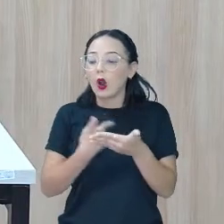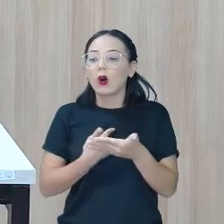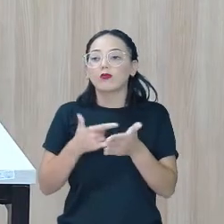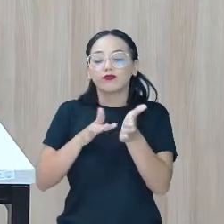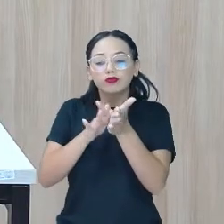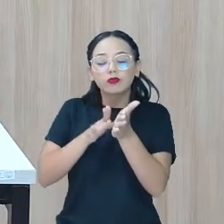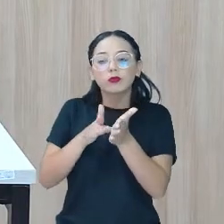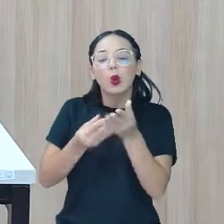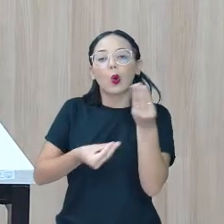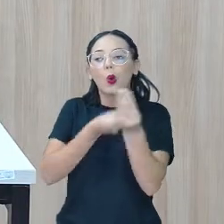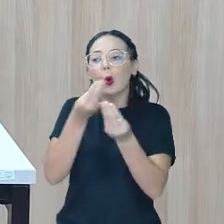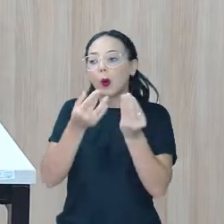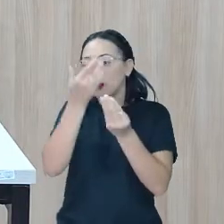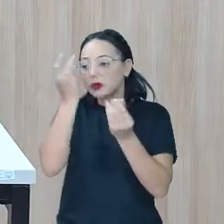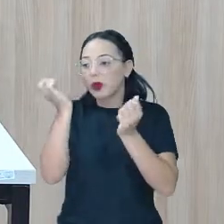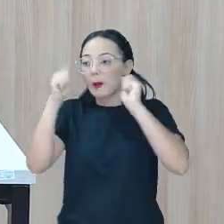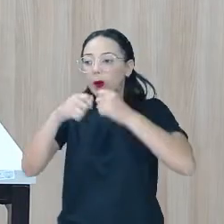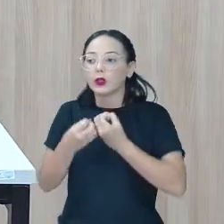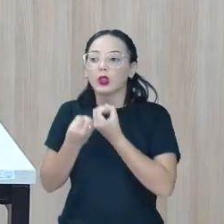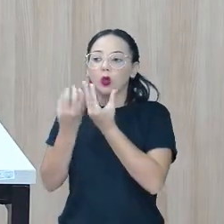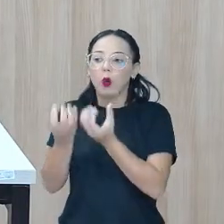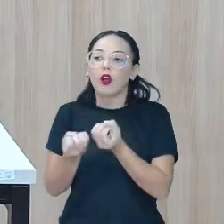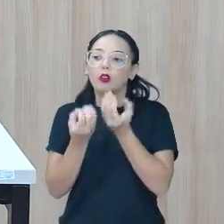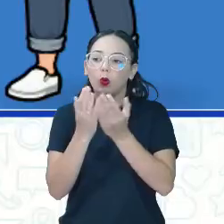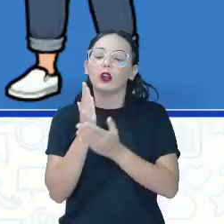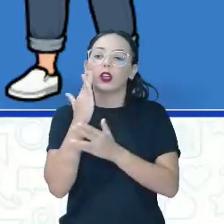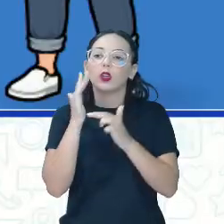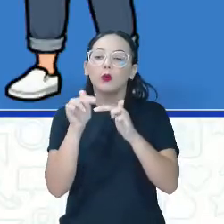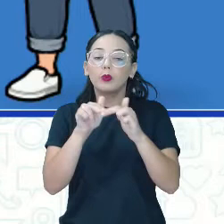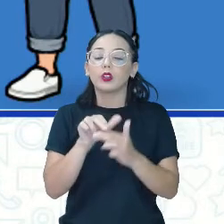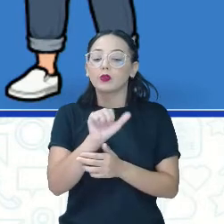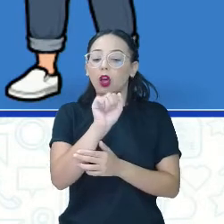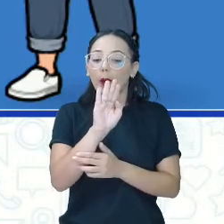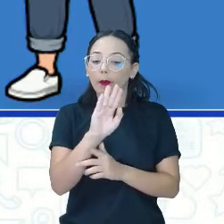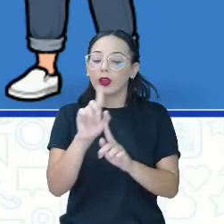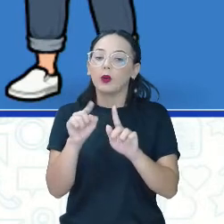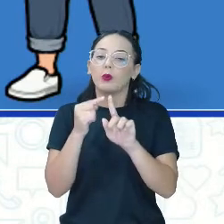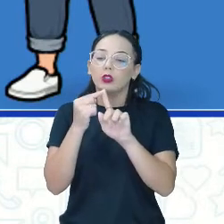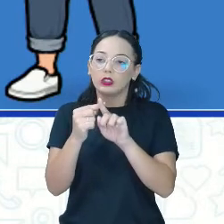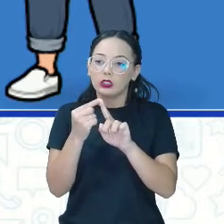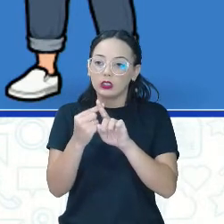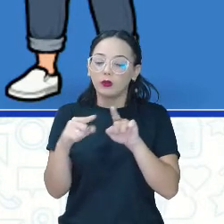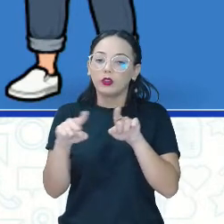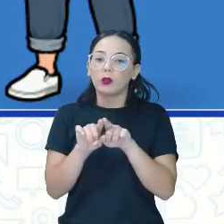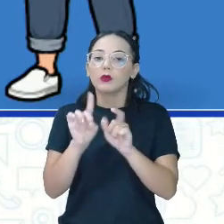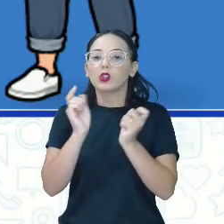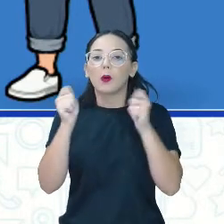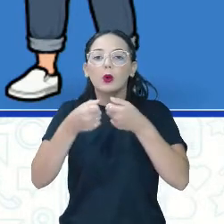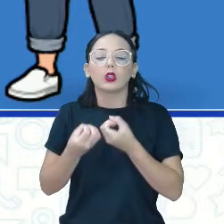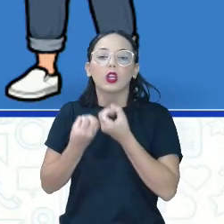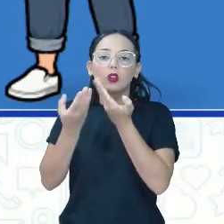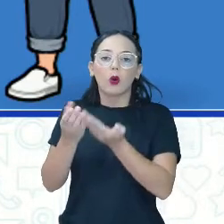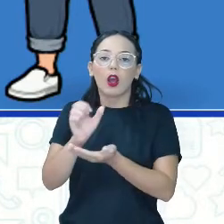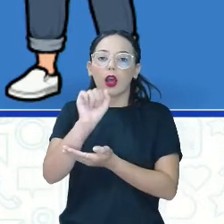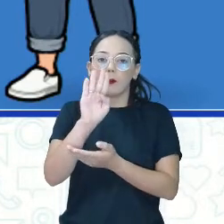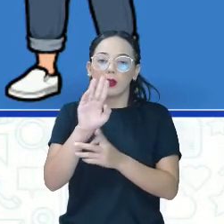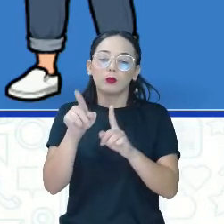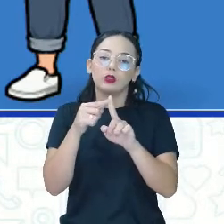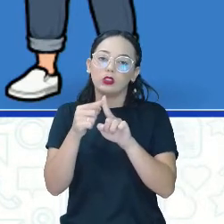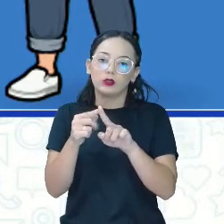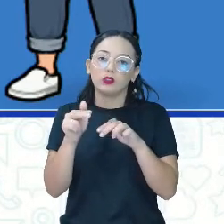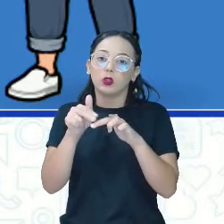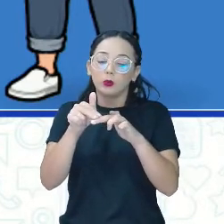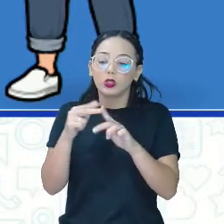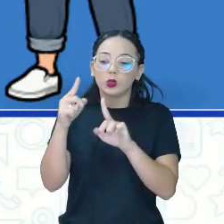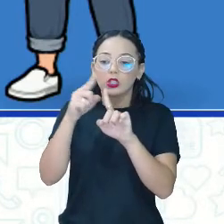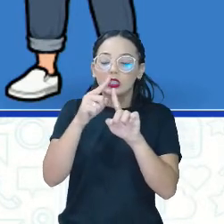simulação de quem pode doar para quem. Então, o AB positivo, ele só pode doar para AB positivo. Então,